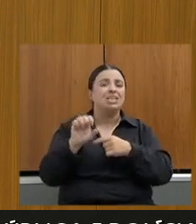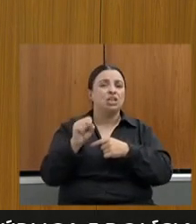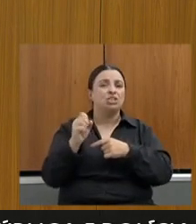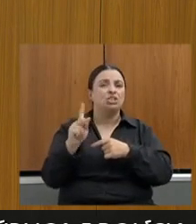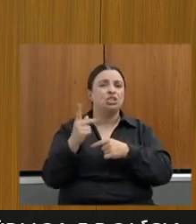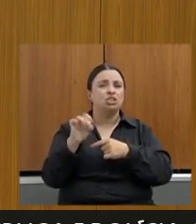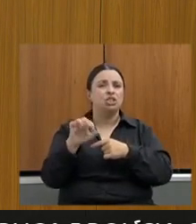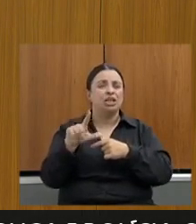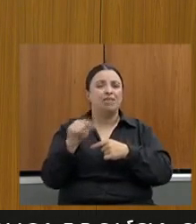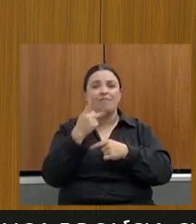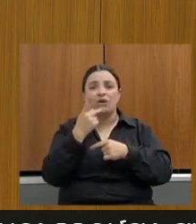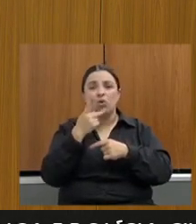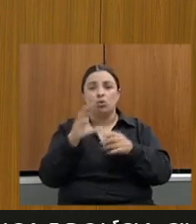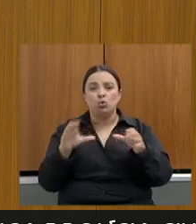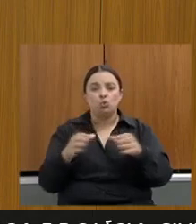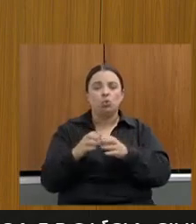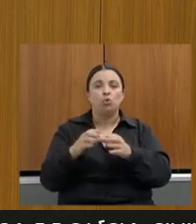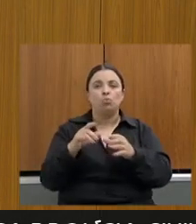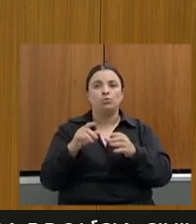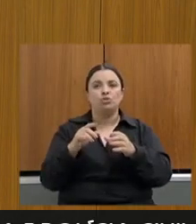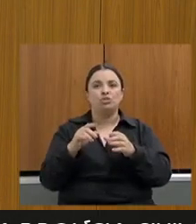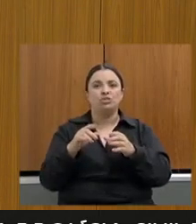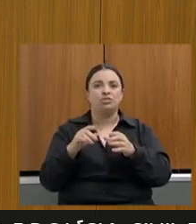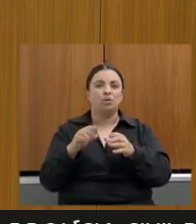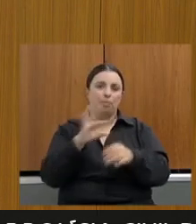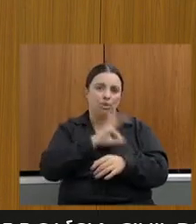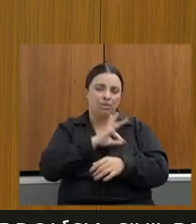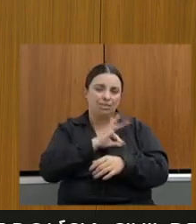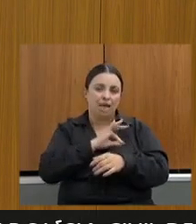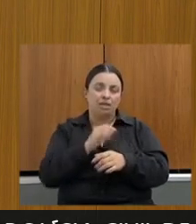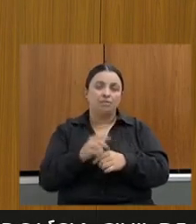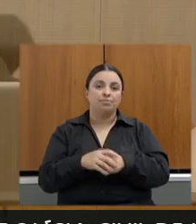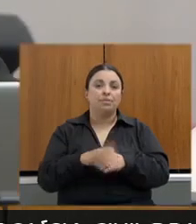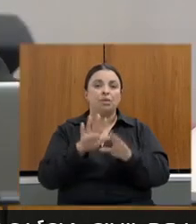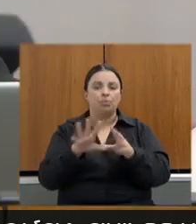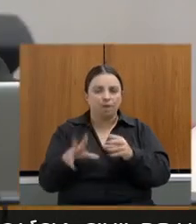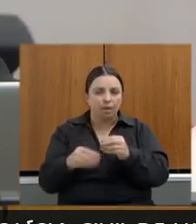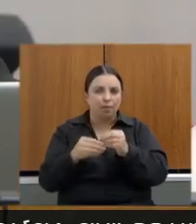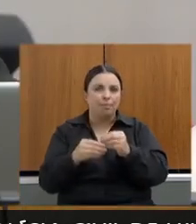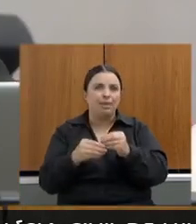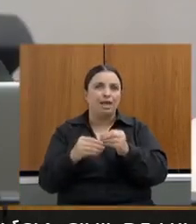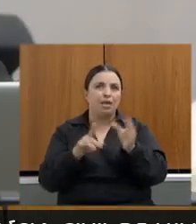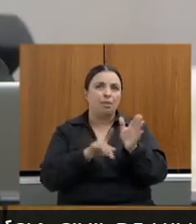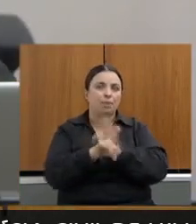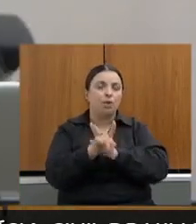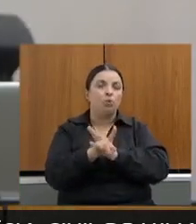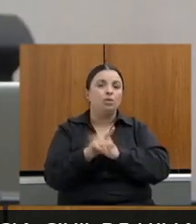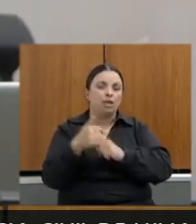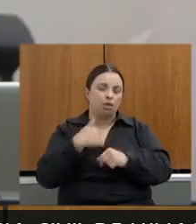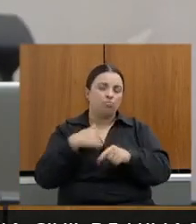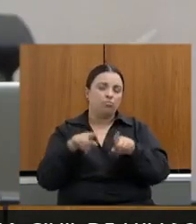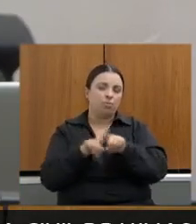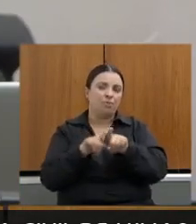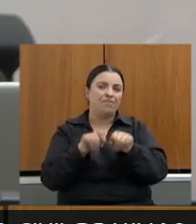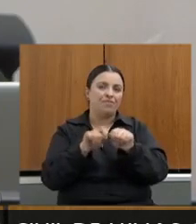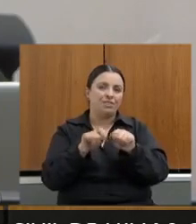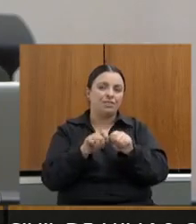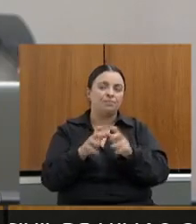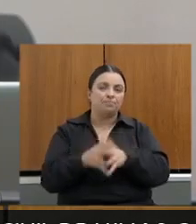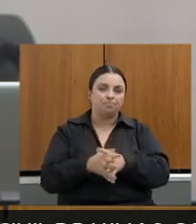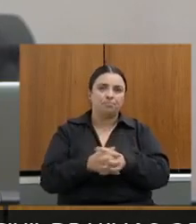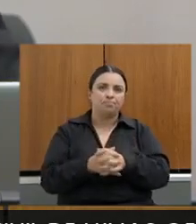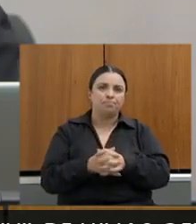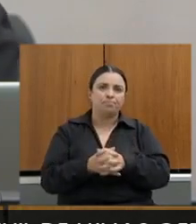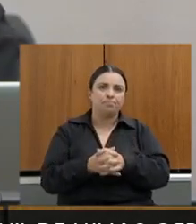do efetivo se ele chegou a falar não então só para gente ir emendar aqui uma das perguntas que Nós faremos um Tá